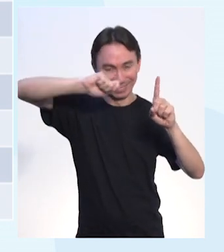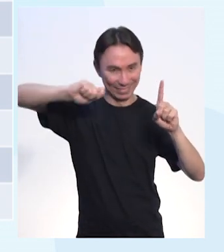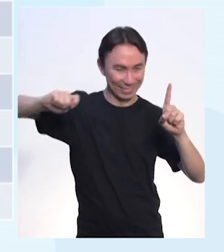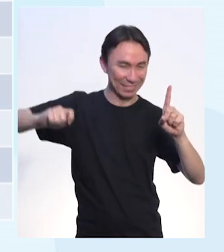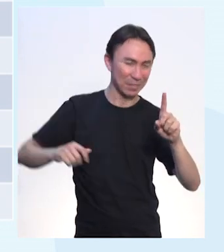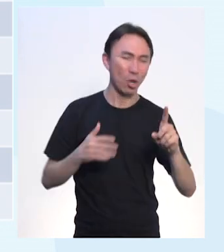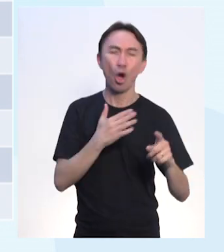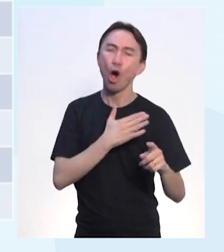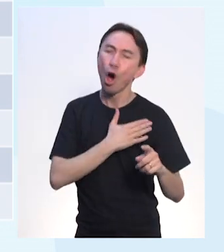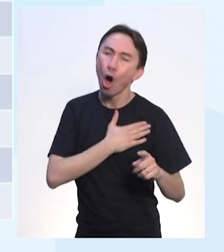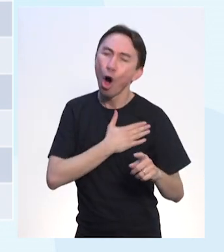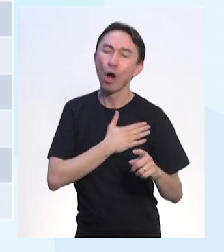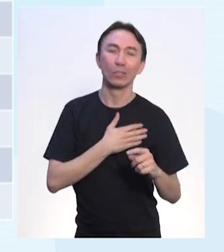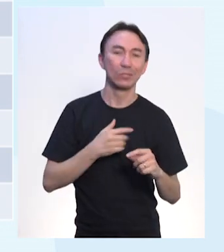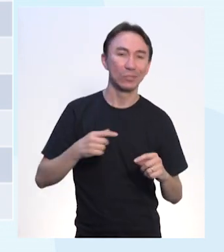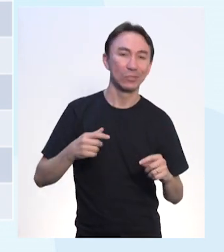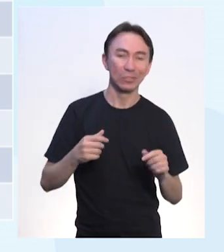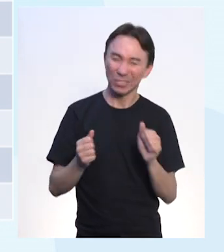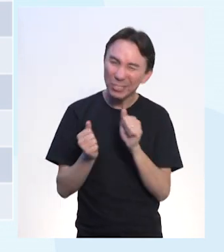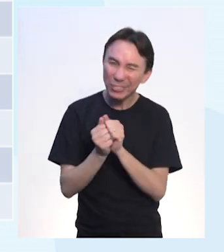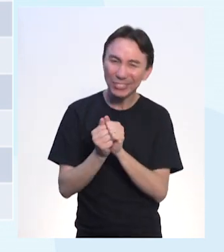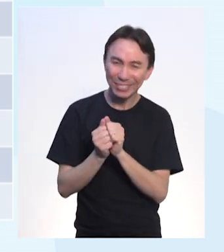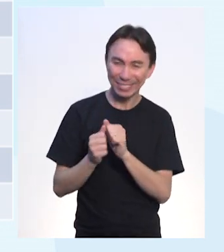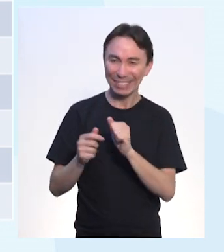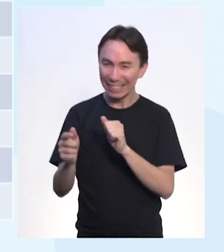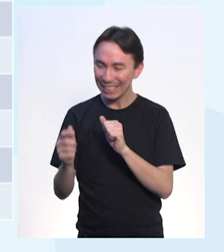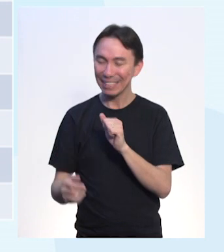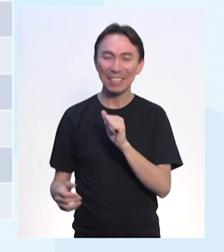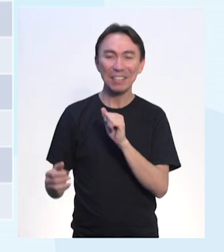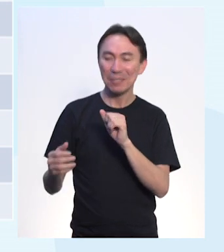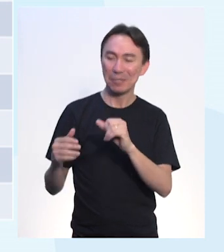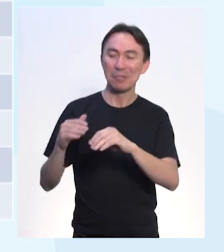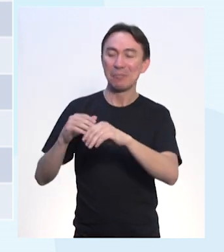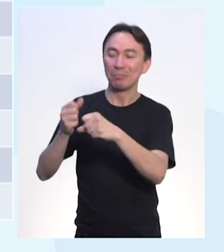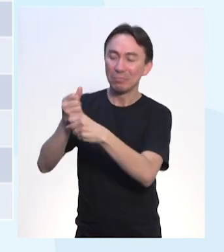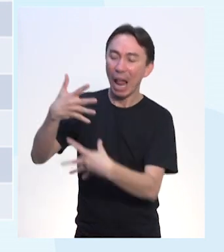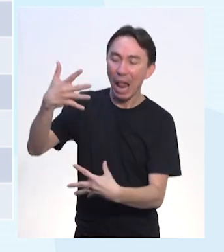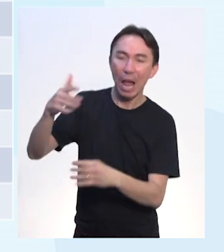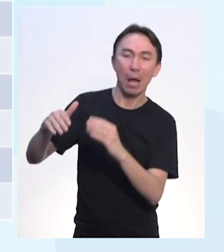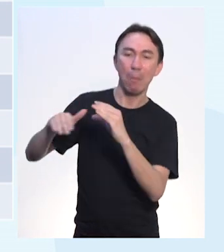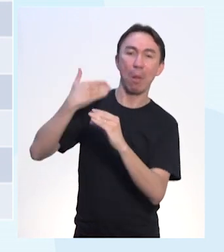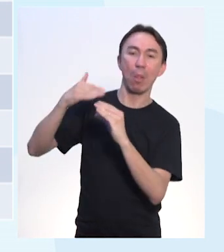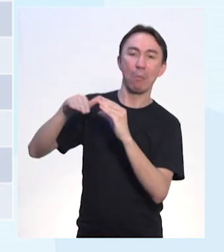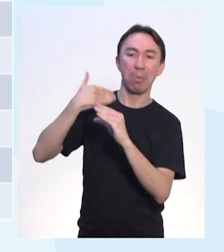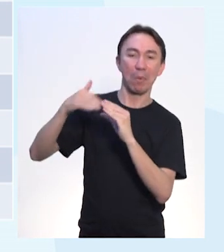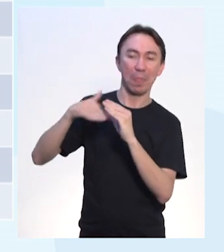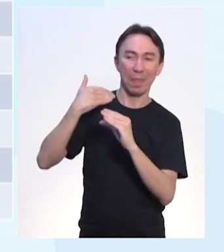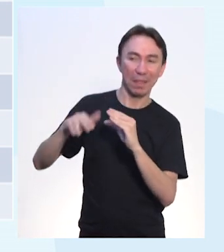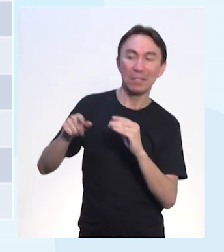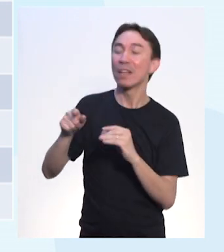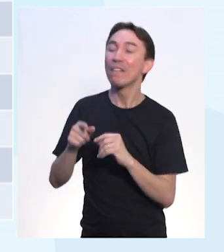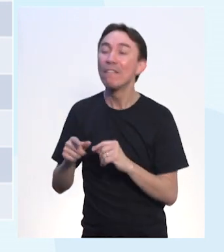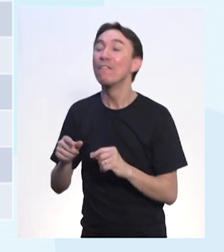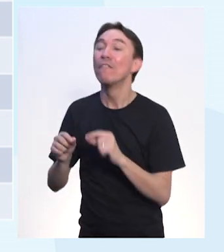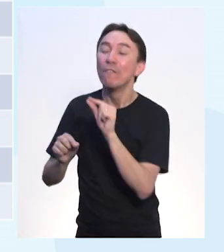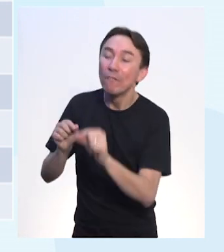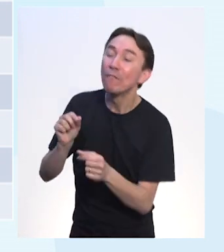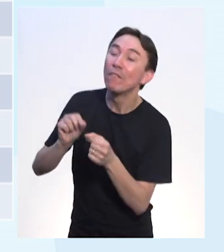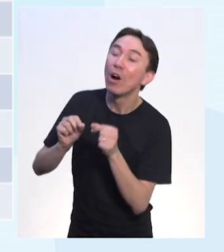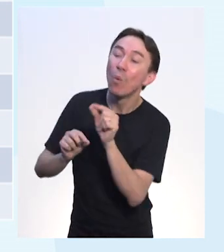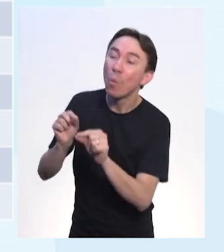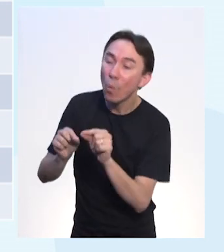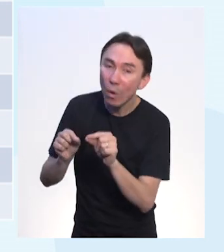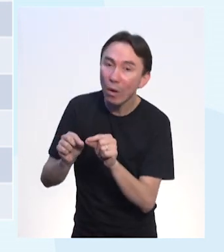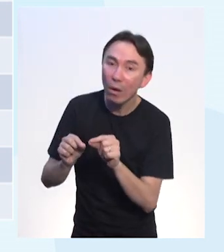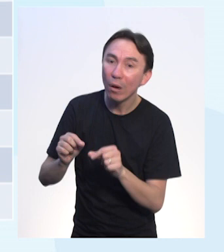dessa interação com eles, sabe, Ju? Eu acho que é legal a gente saber o que eles fazem, o que eles não é? E a gente colocar